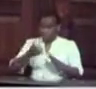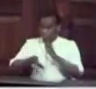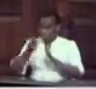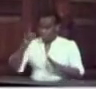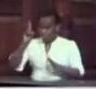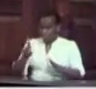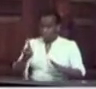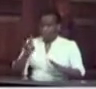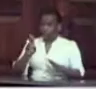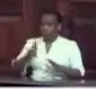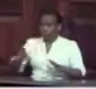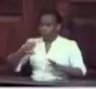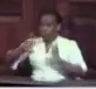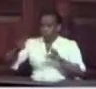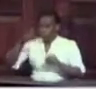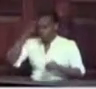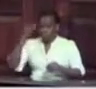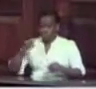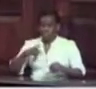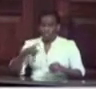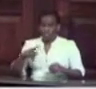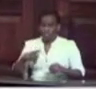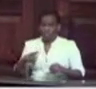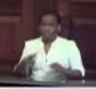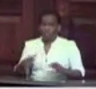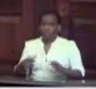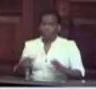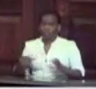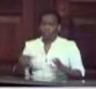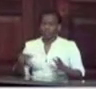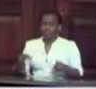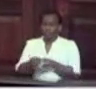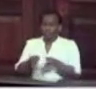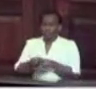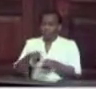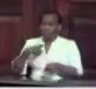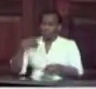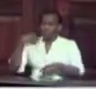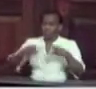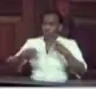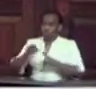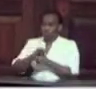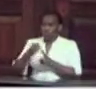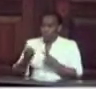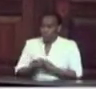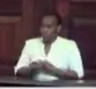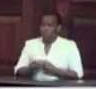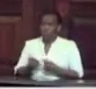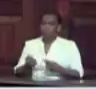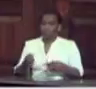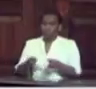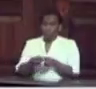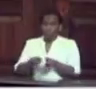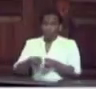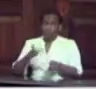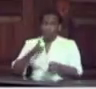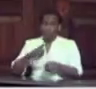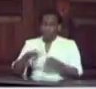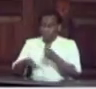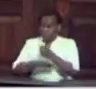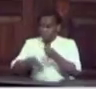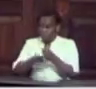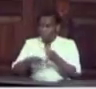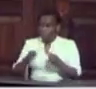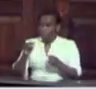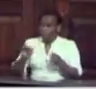universal, qualquer um podia ter, e talvez houvesse mesmo aí algum componente de injustiça social, mas definimos um patamar que ainda